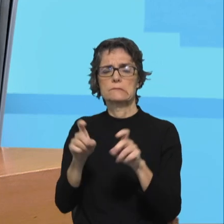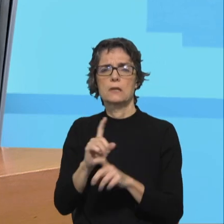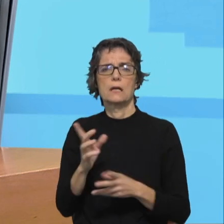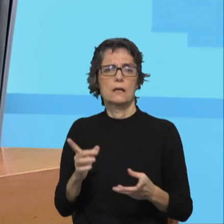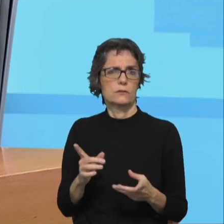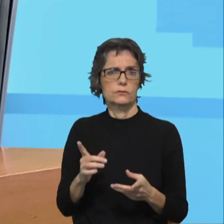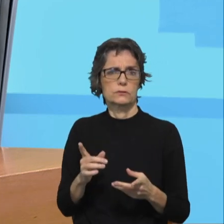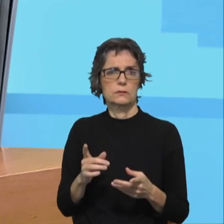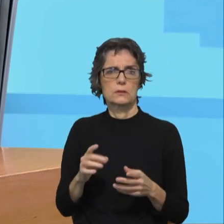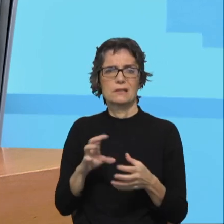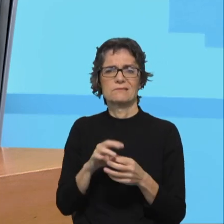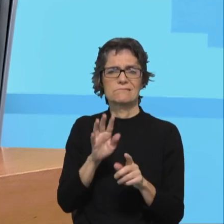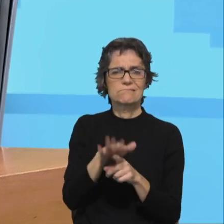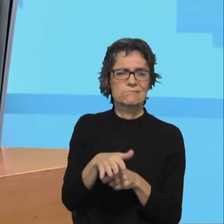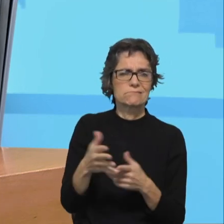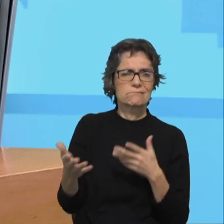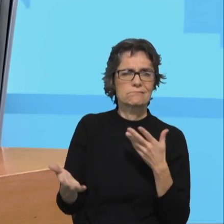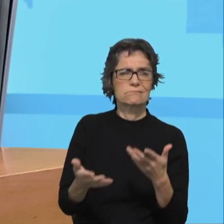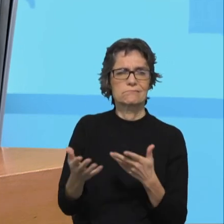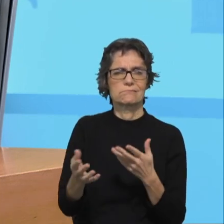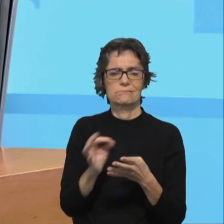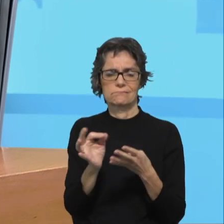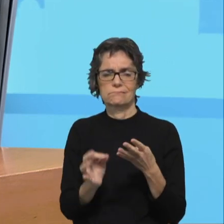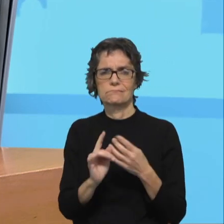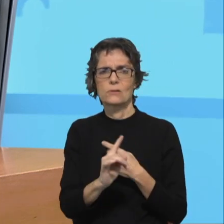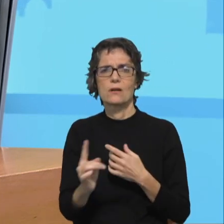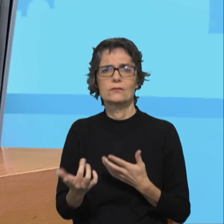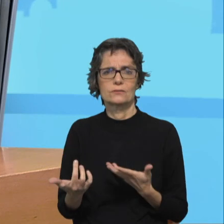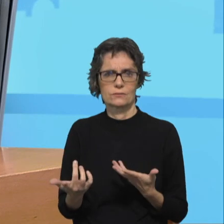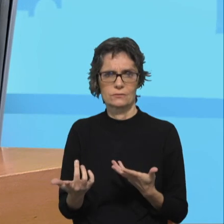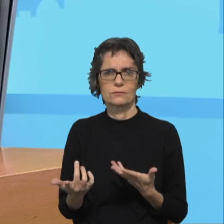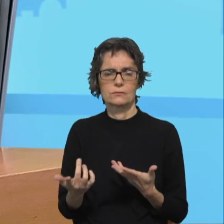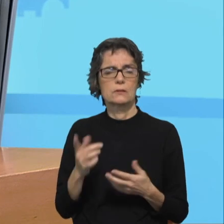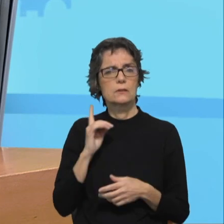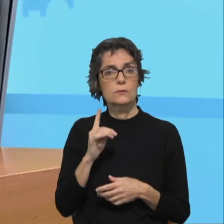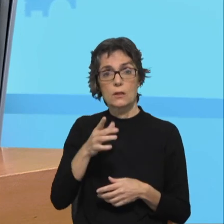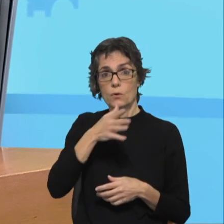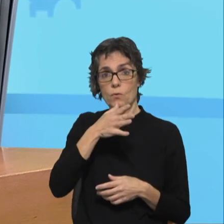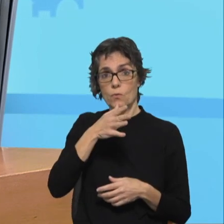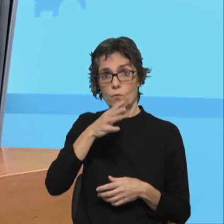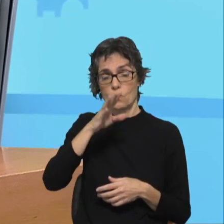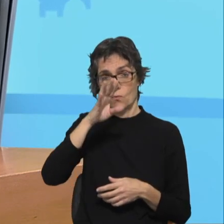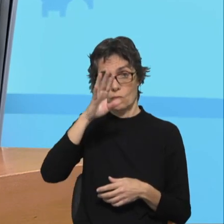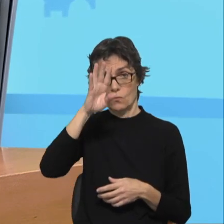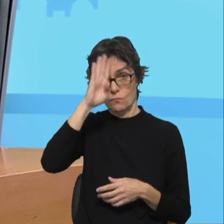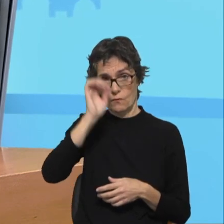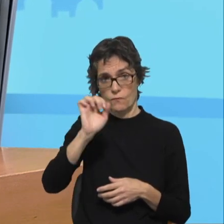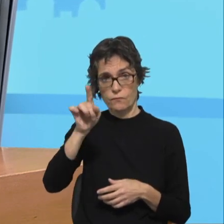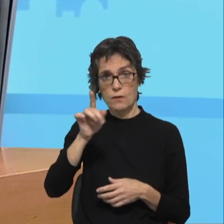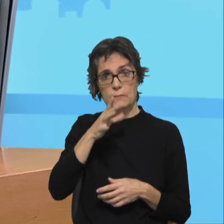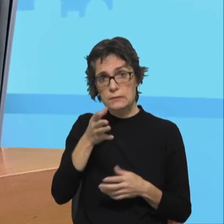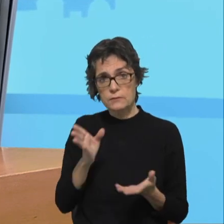discriminatórios. Aqui é importante ter presente, disse o Papa nesta ocasião e também já o disse noutras, que